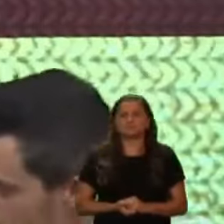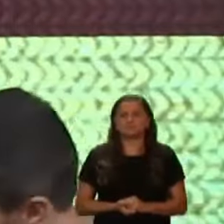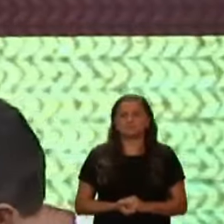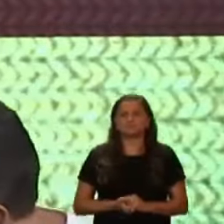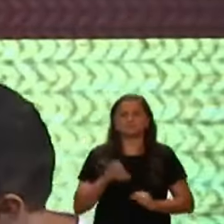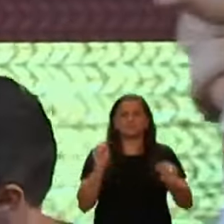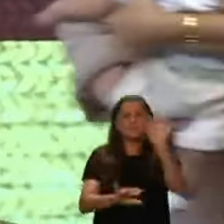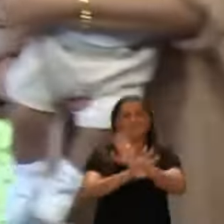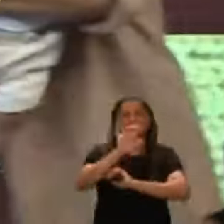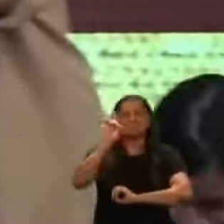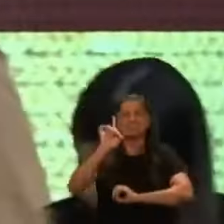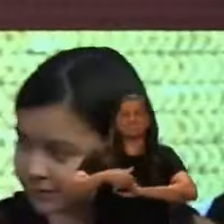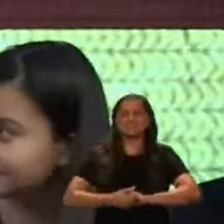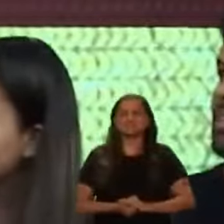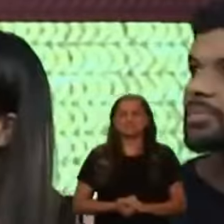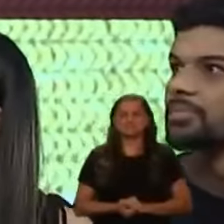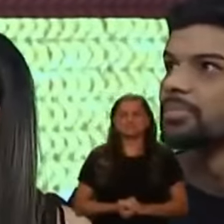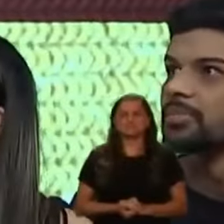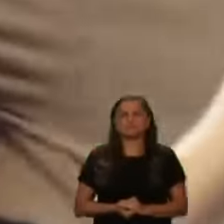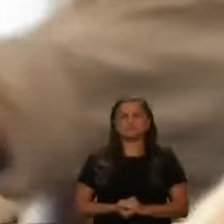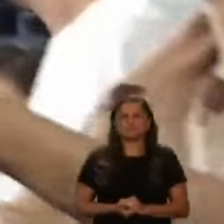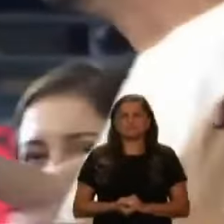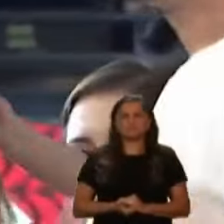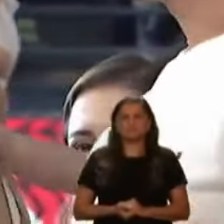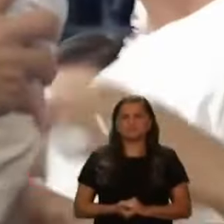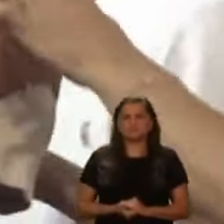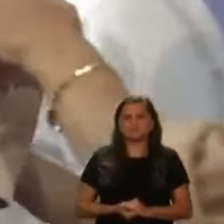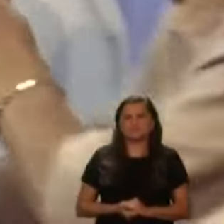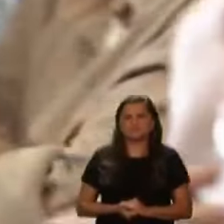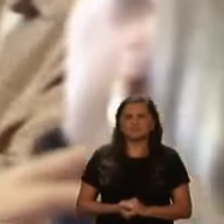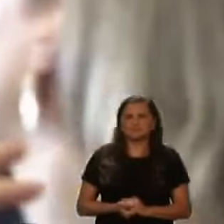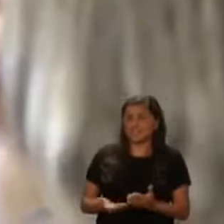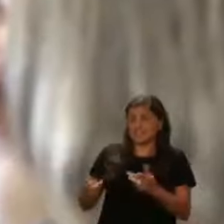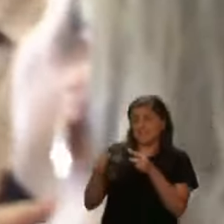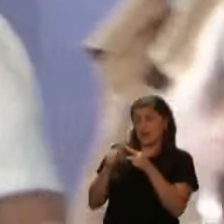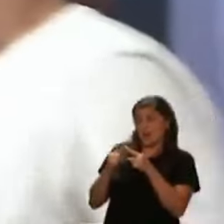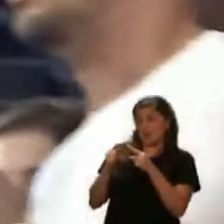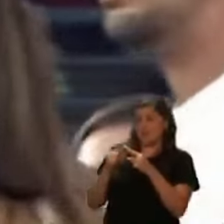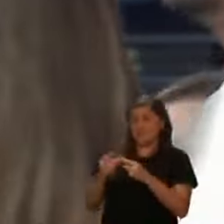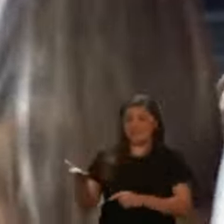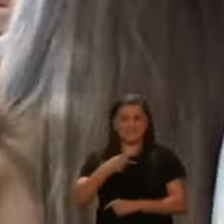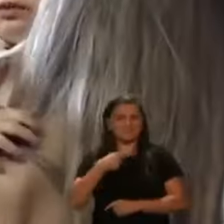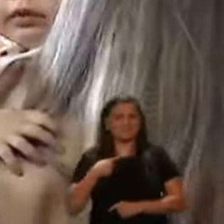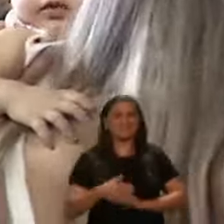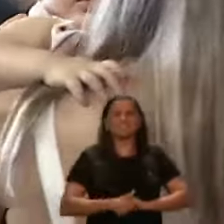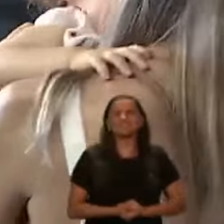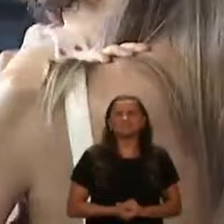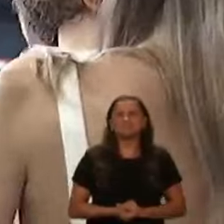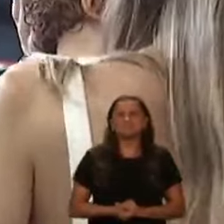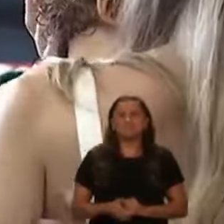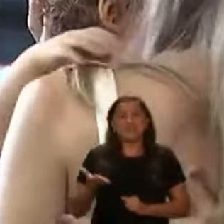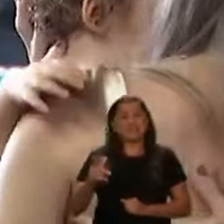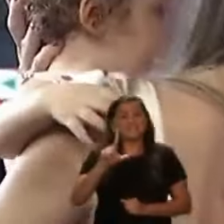Tá, glória. E esse? Aí, ó, tá na paleta com a pastora, ó. É, tá, glória. Esse